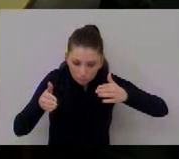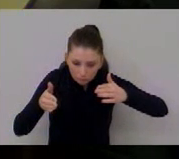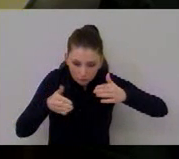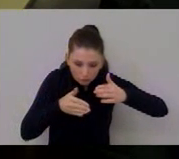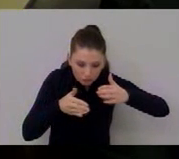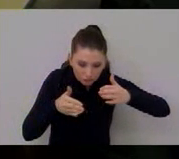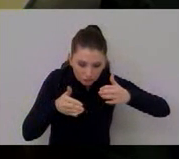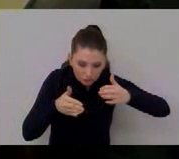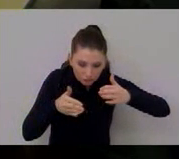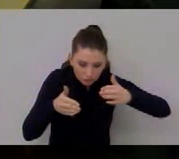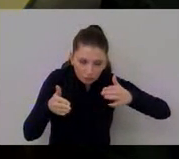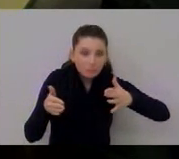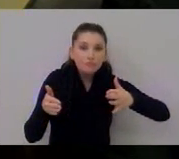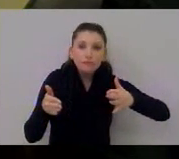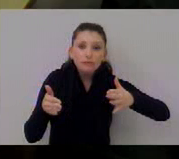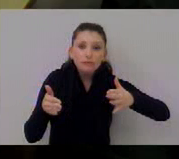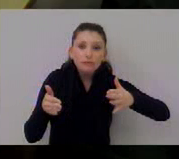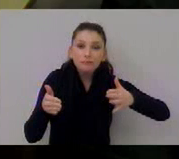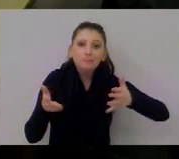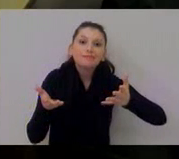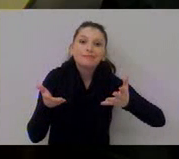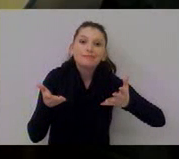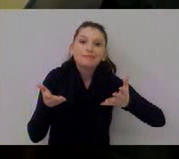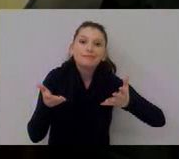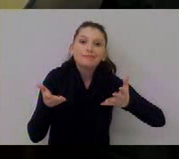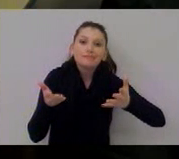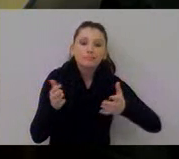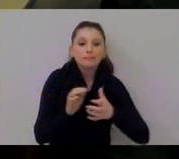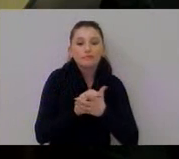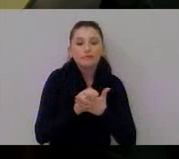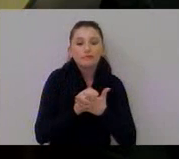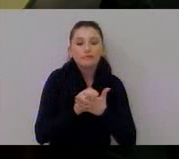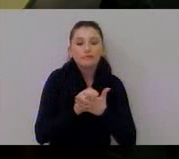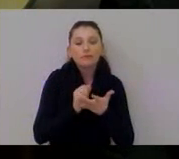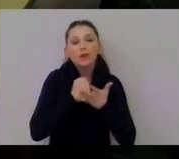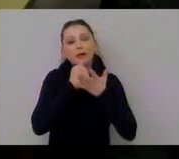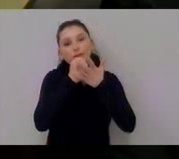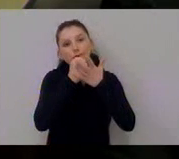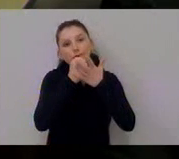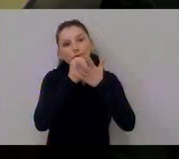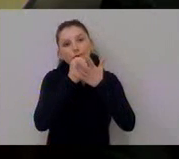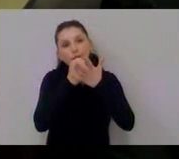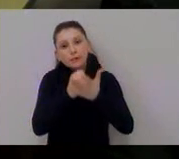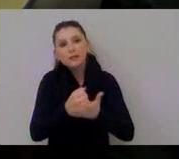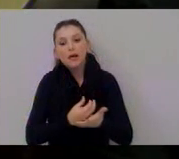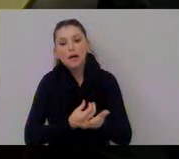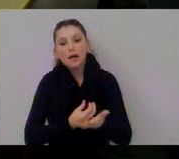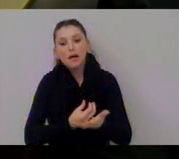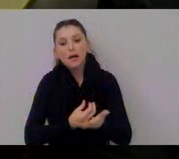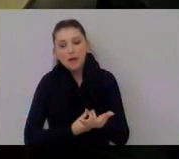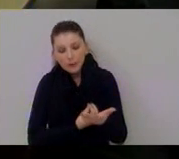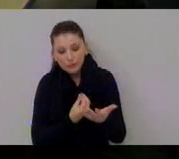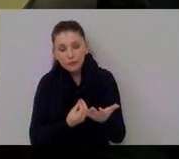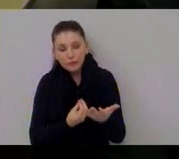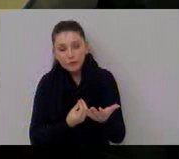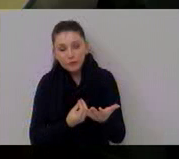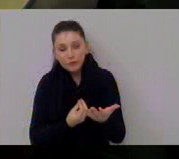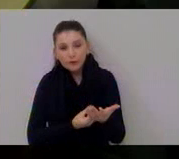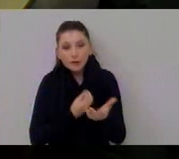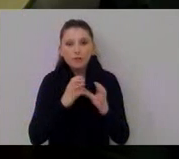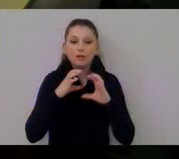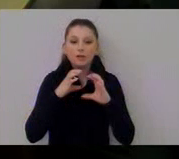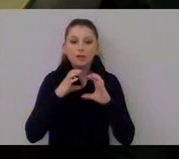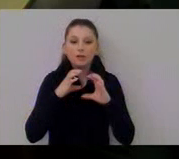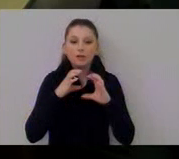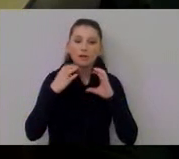comunidade, ajudaria a vida das mães que precisam levar os filhos para